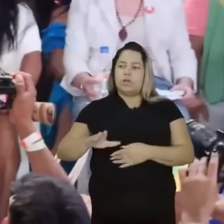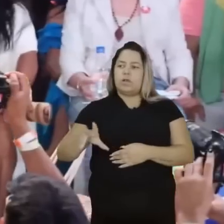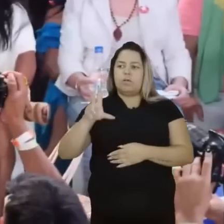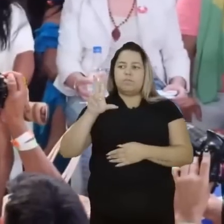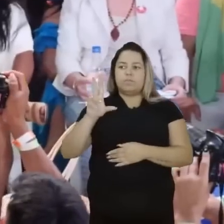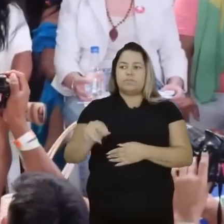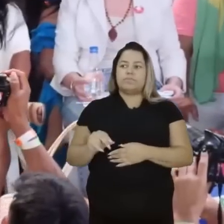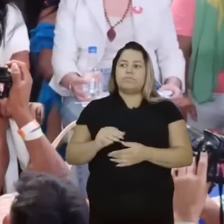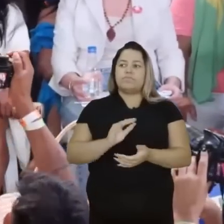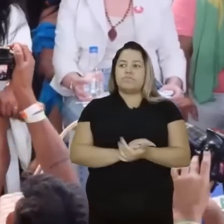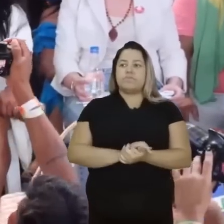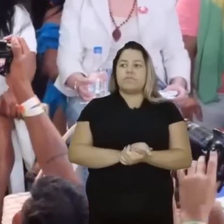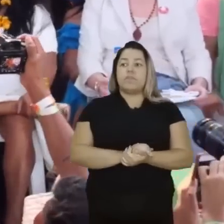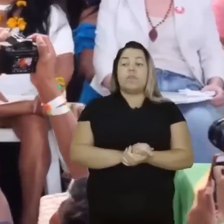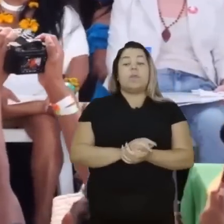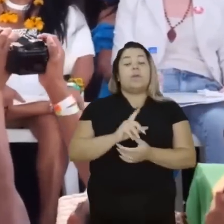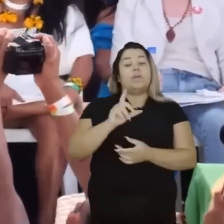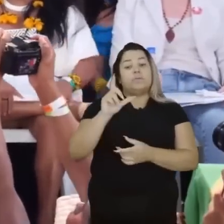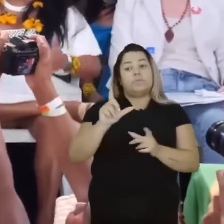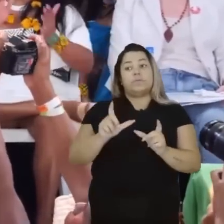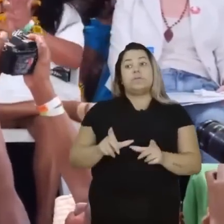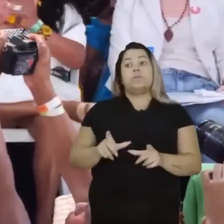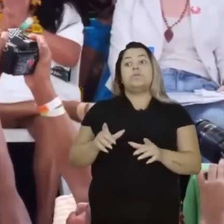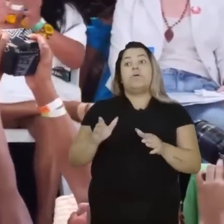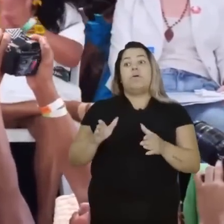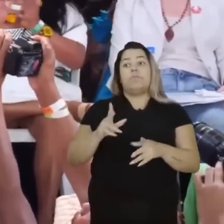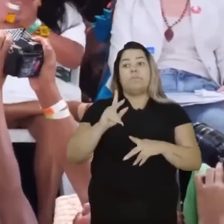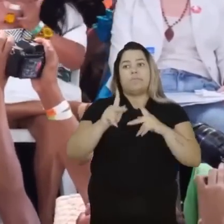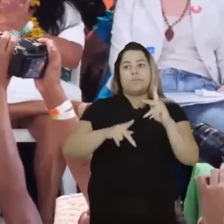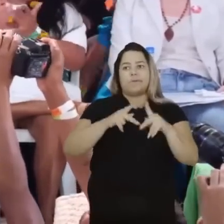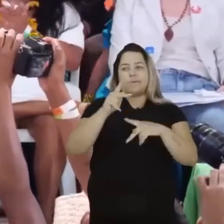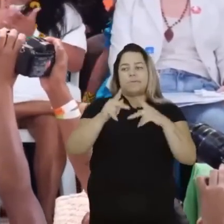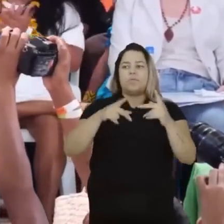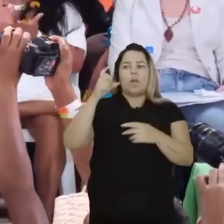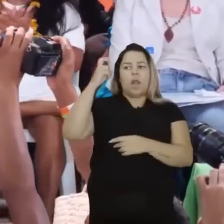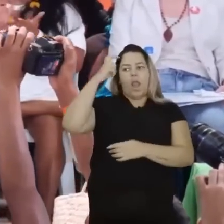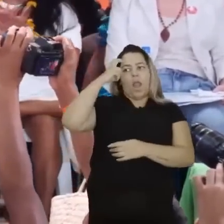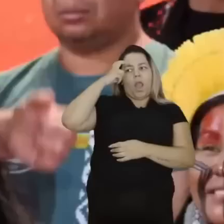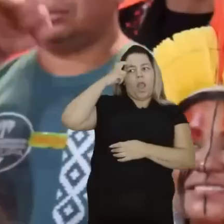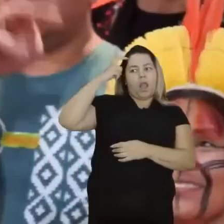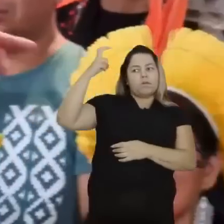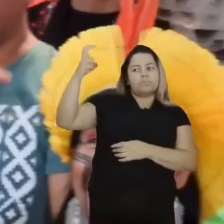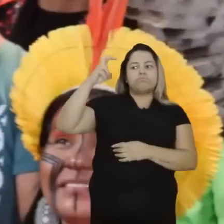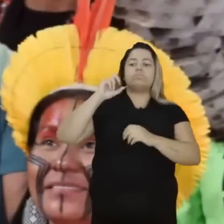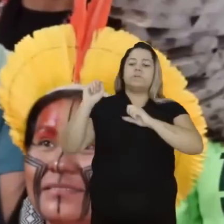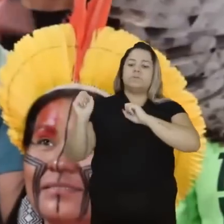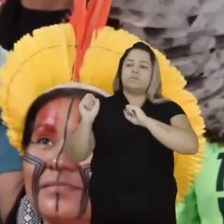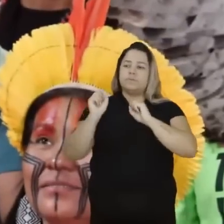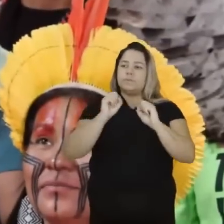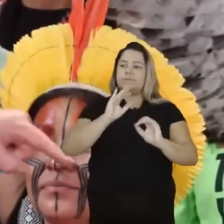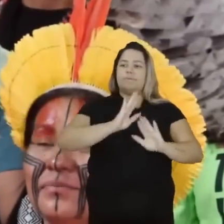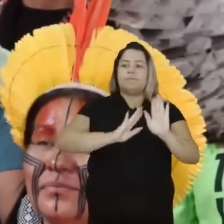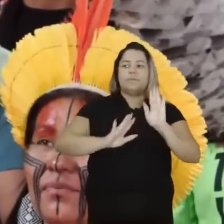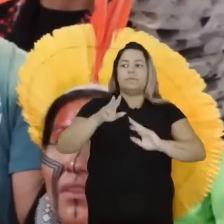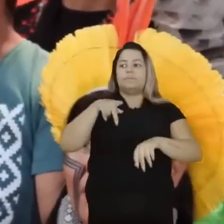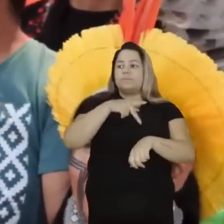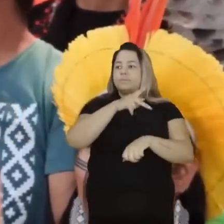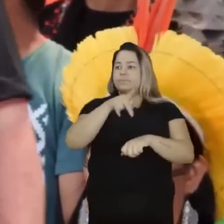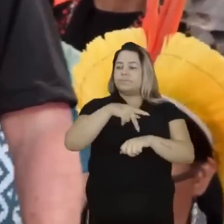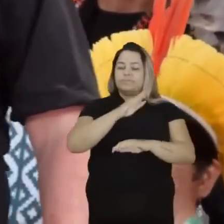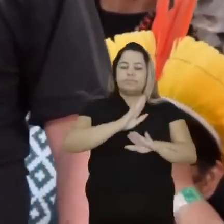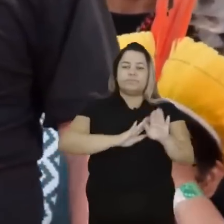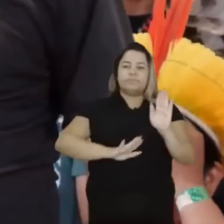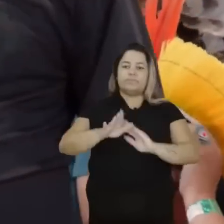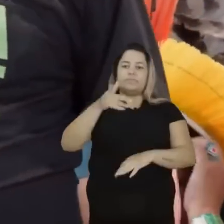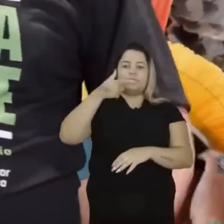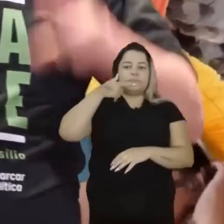ser tuteladas. Vocês são povos inteligentes que cuidavam deste país antes da gente chegar